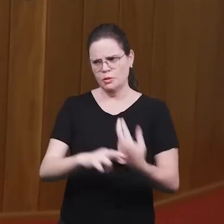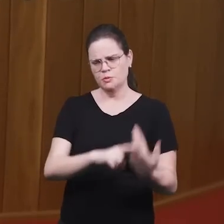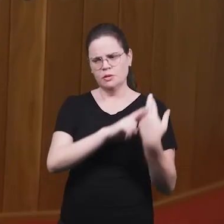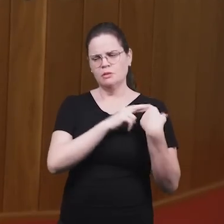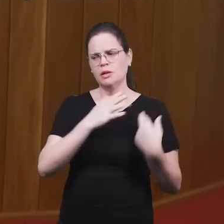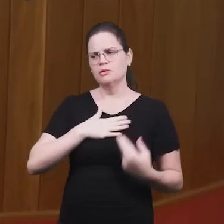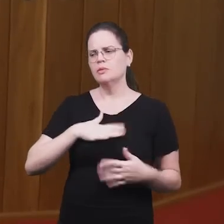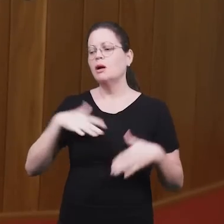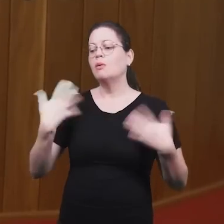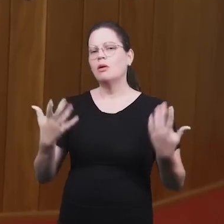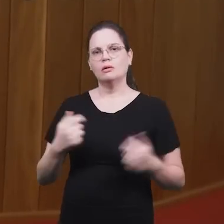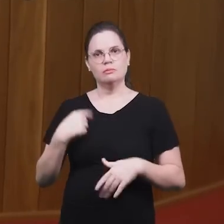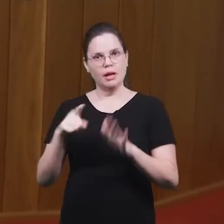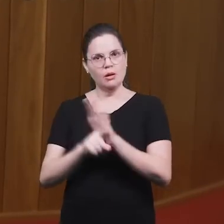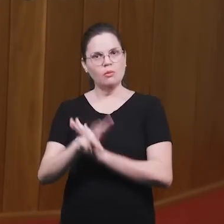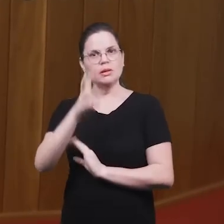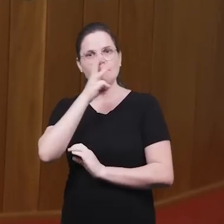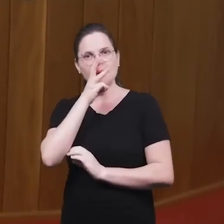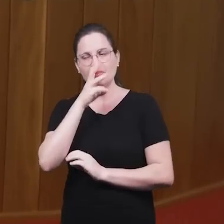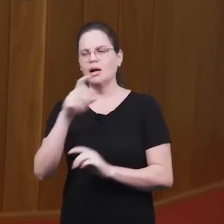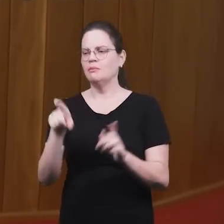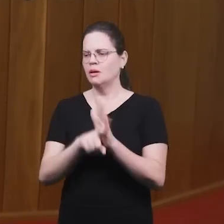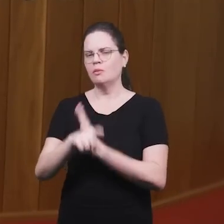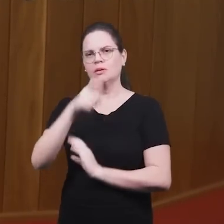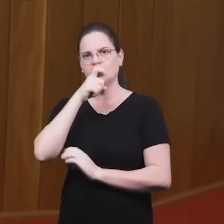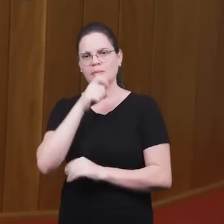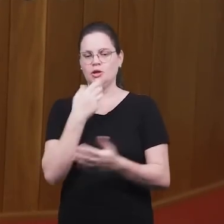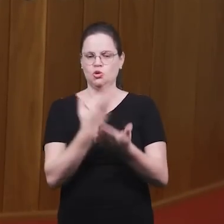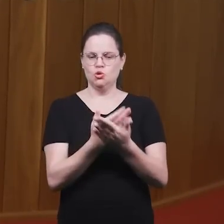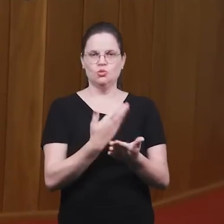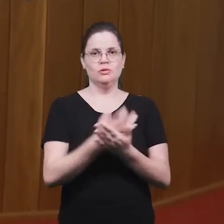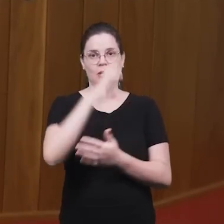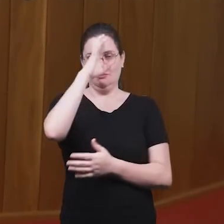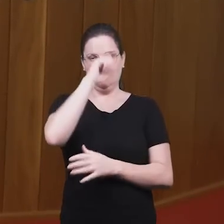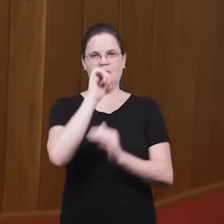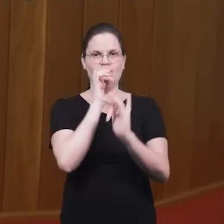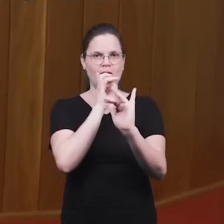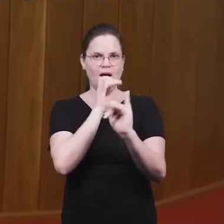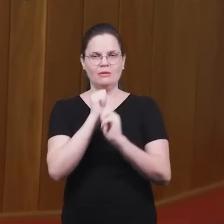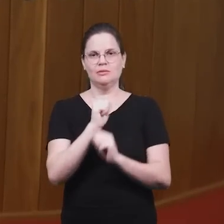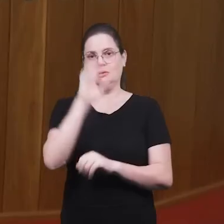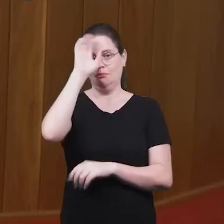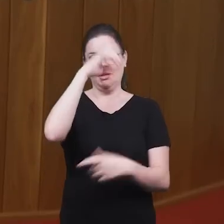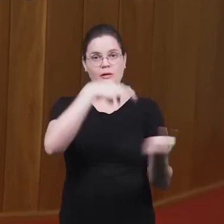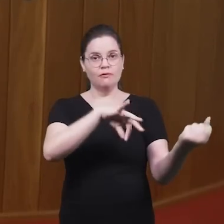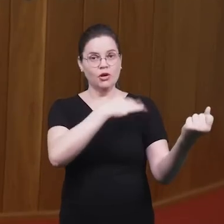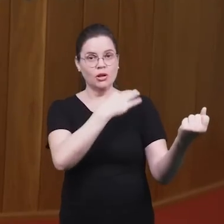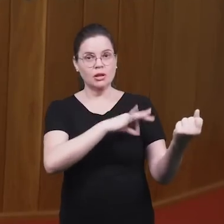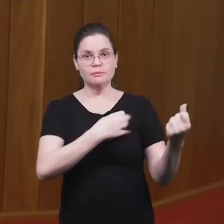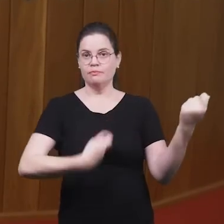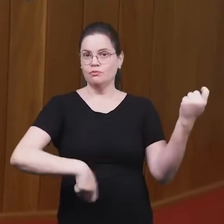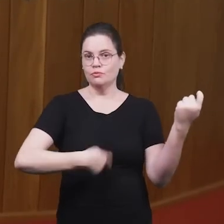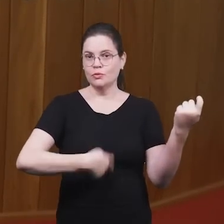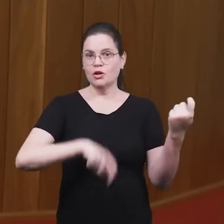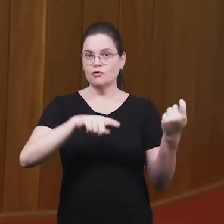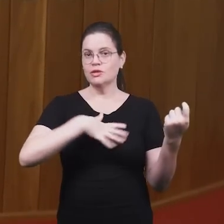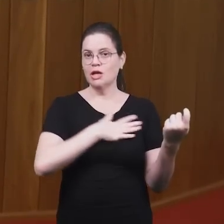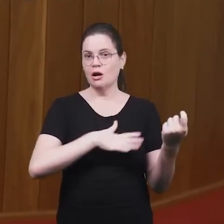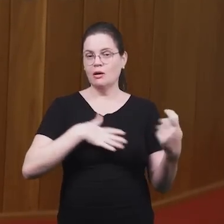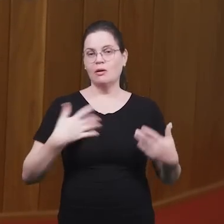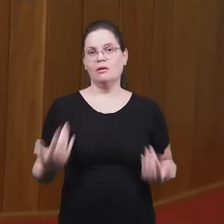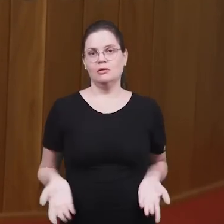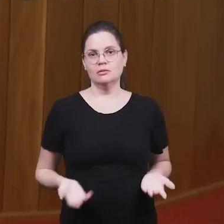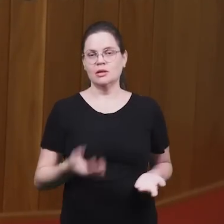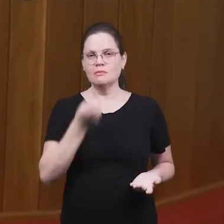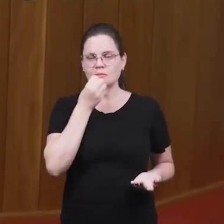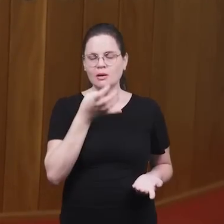uma responsabilidade na minha casa. Estudar, aprender flauta, aprender violino, aprender o instrumento